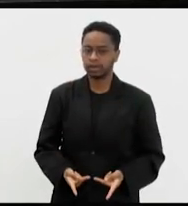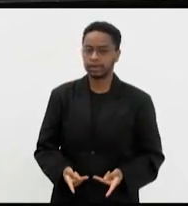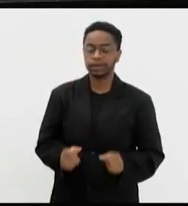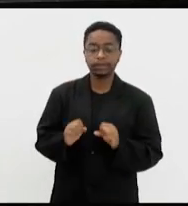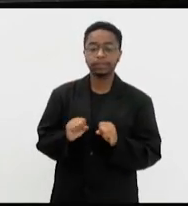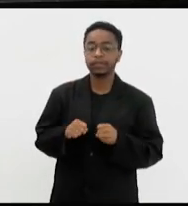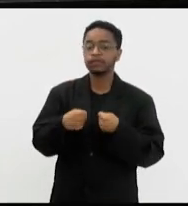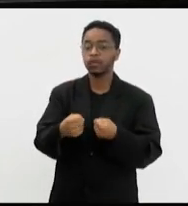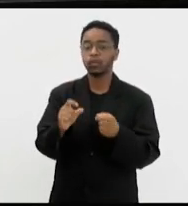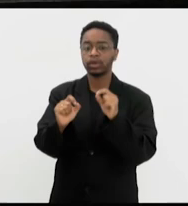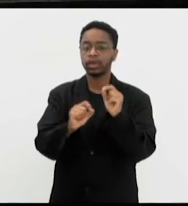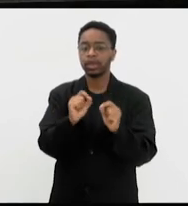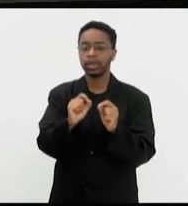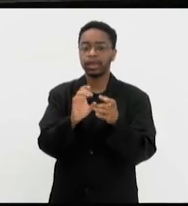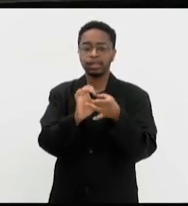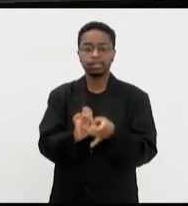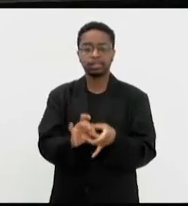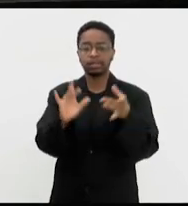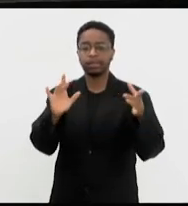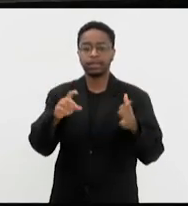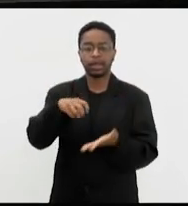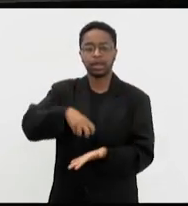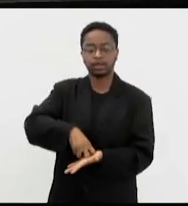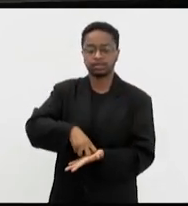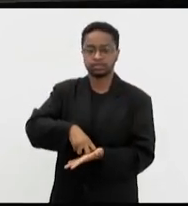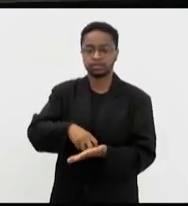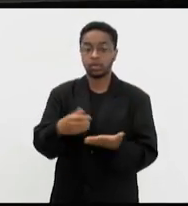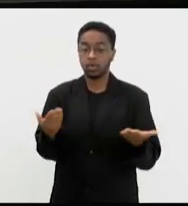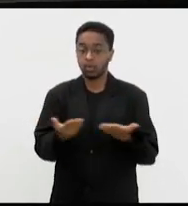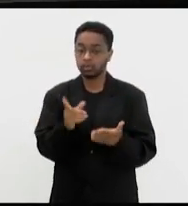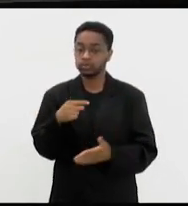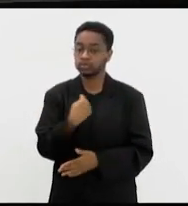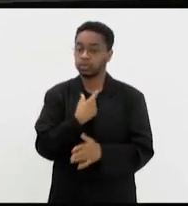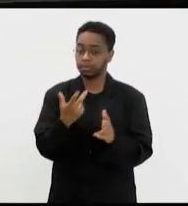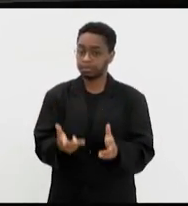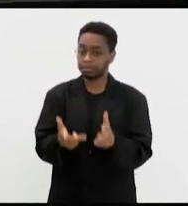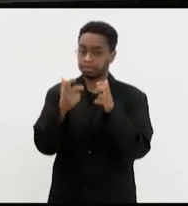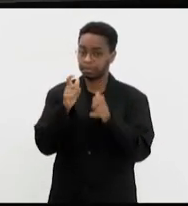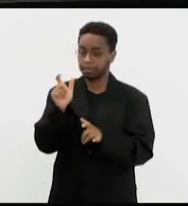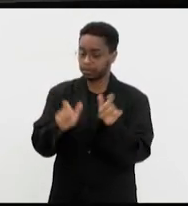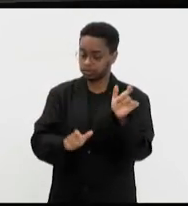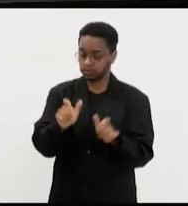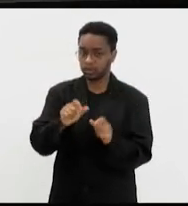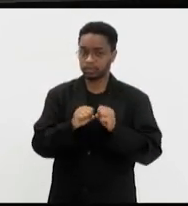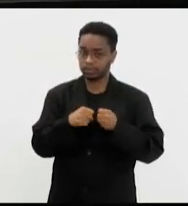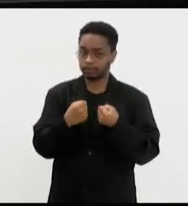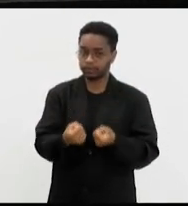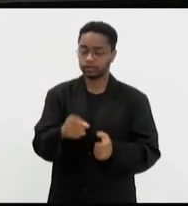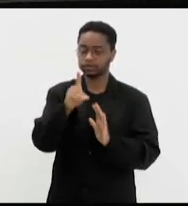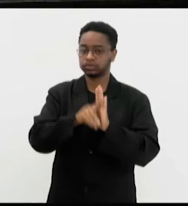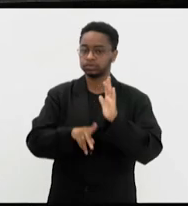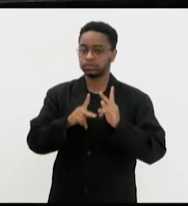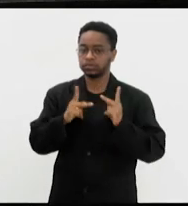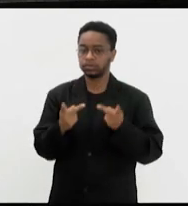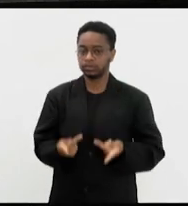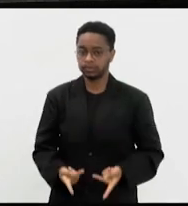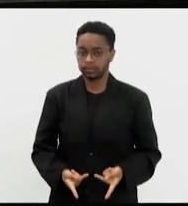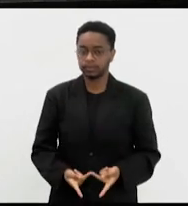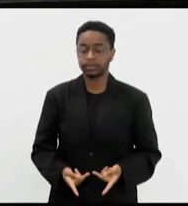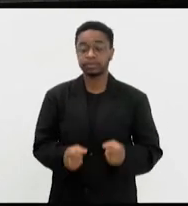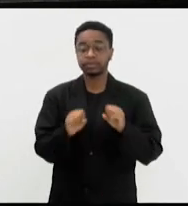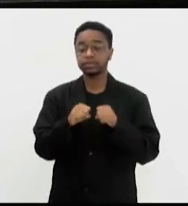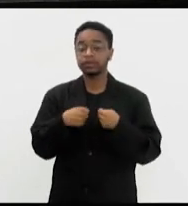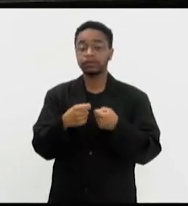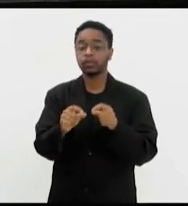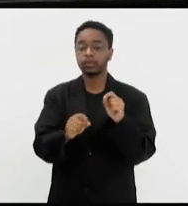abolicionismo penal hoje nós vemos os tais defensores dos Direitos Humanos defenderem